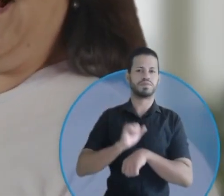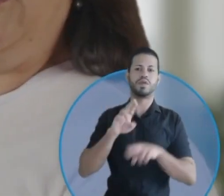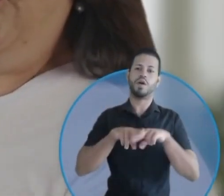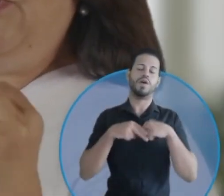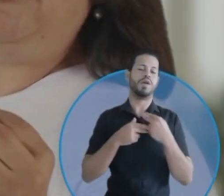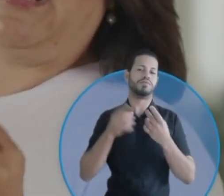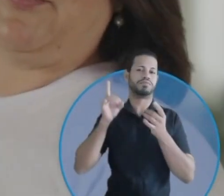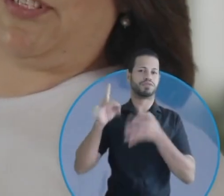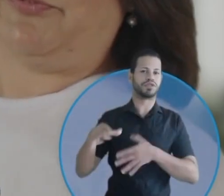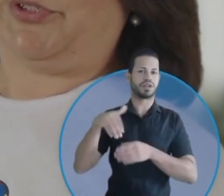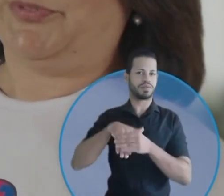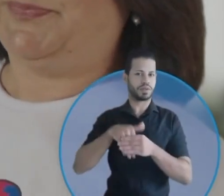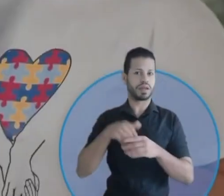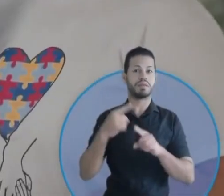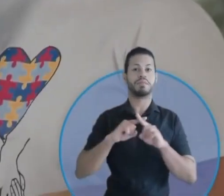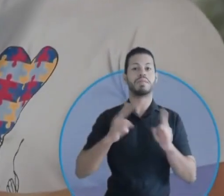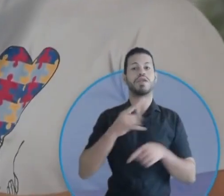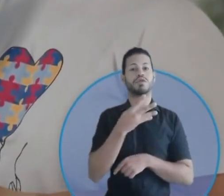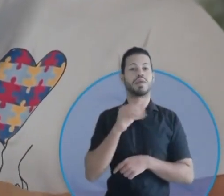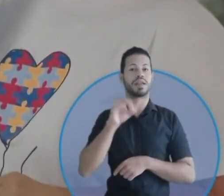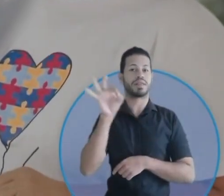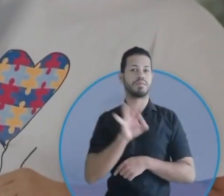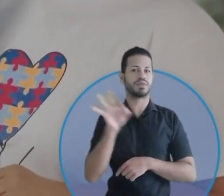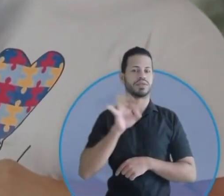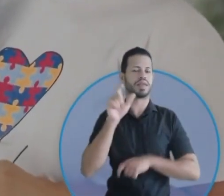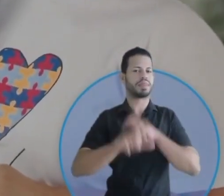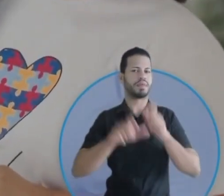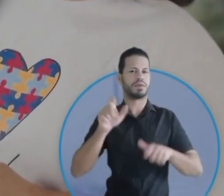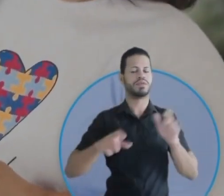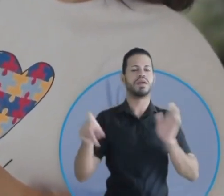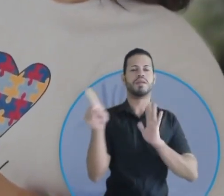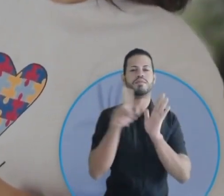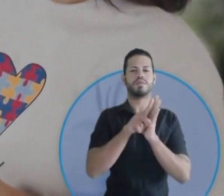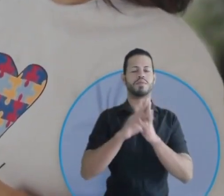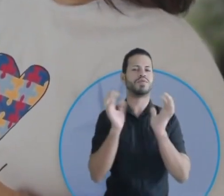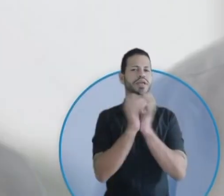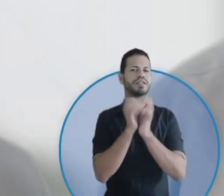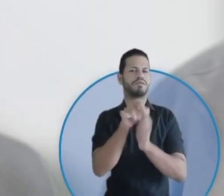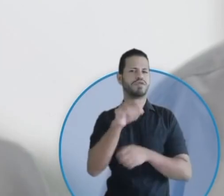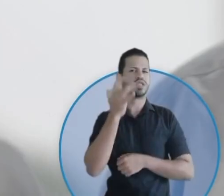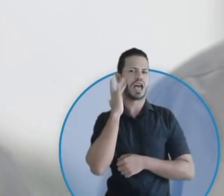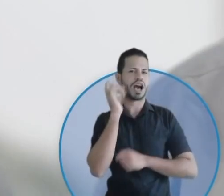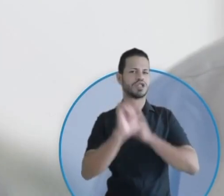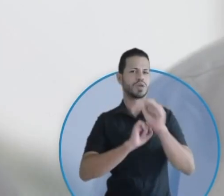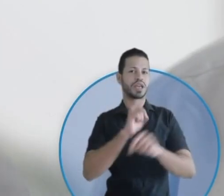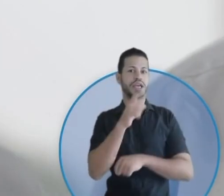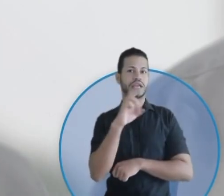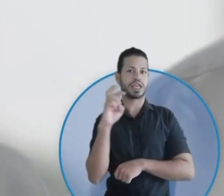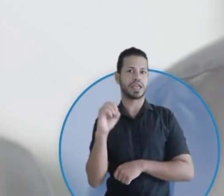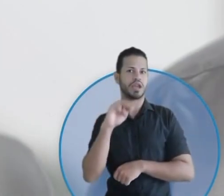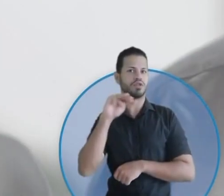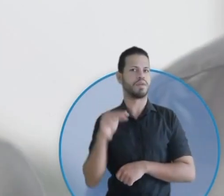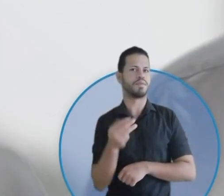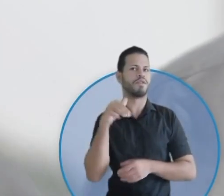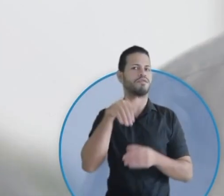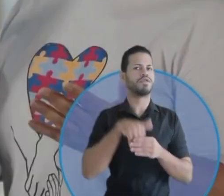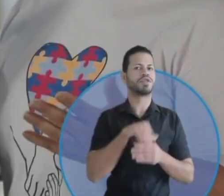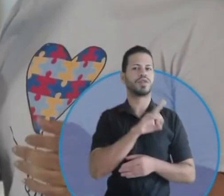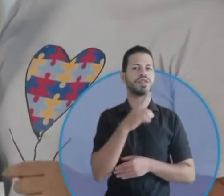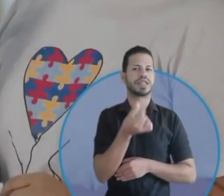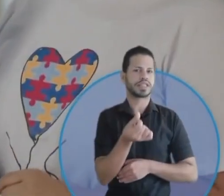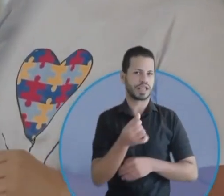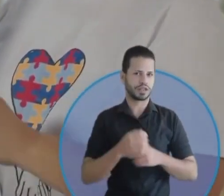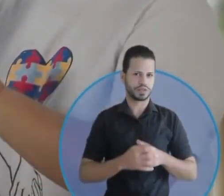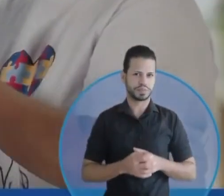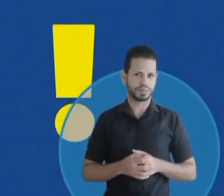de votar ou anularam o seu voto. Mais de 40% do eleitorado do Recife. Em quem você acha que esses 500 mil eleitores